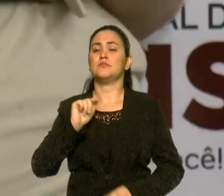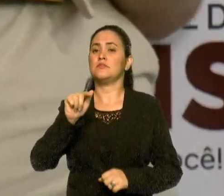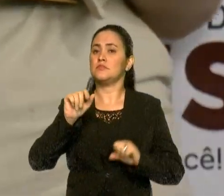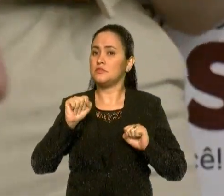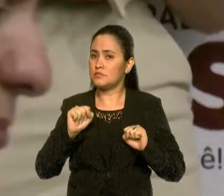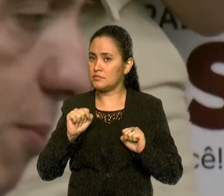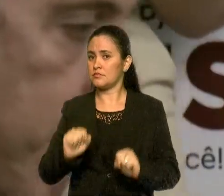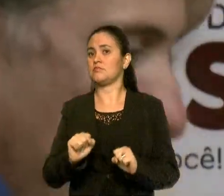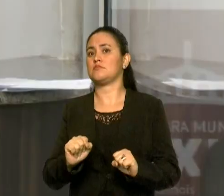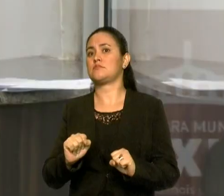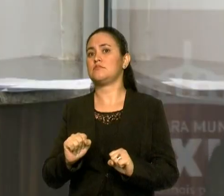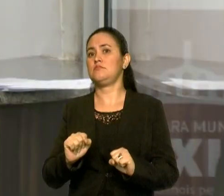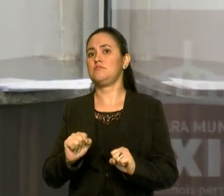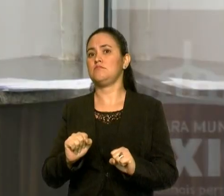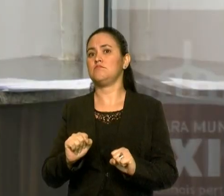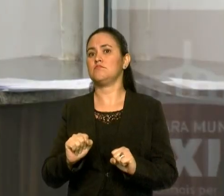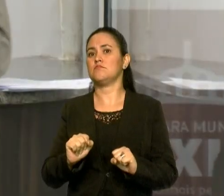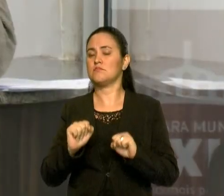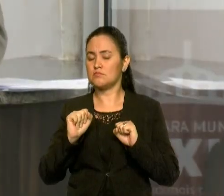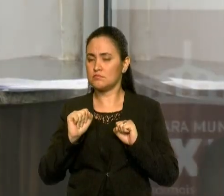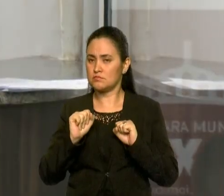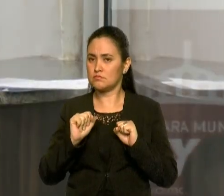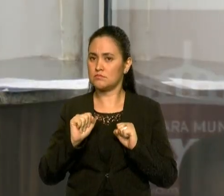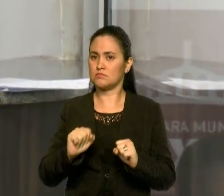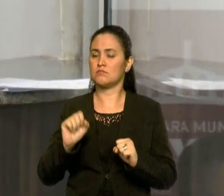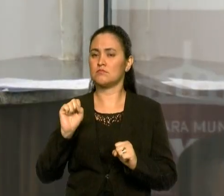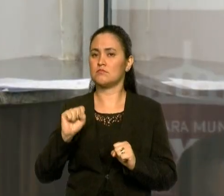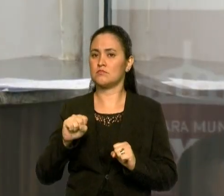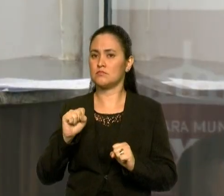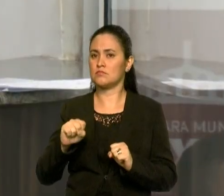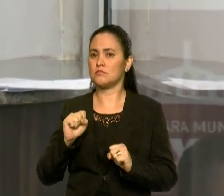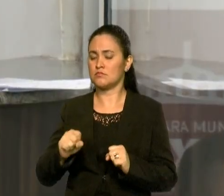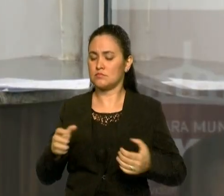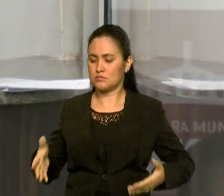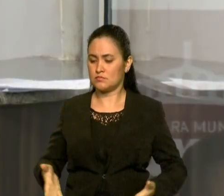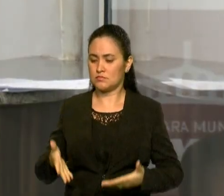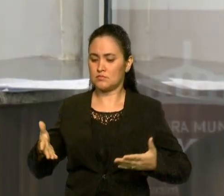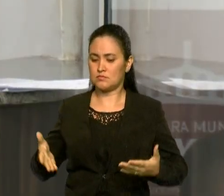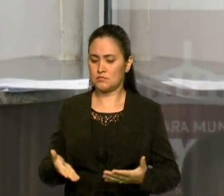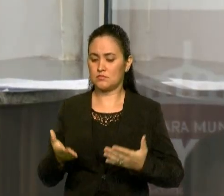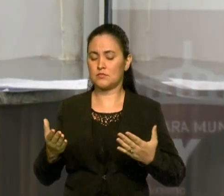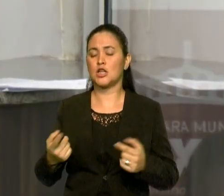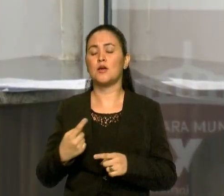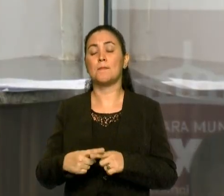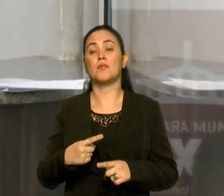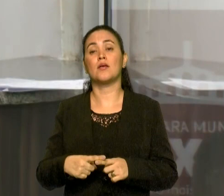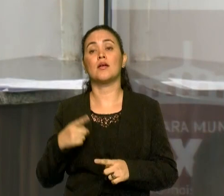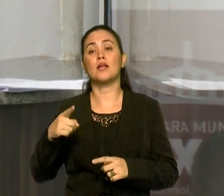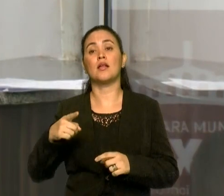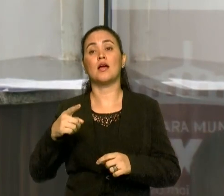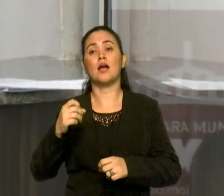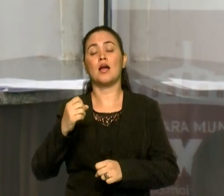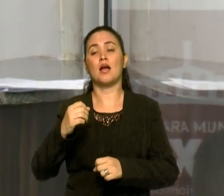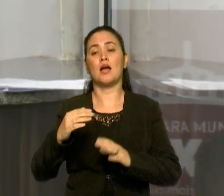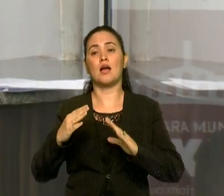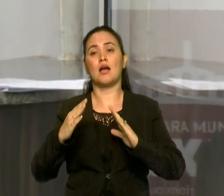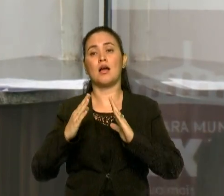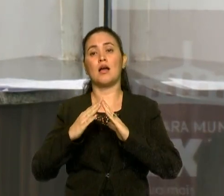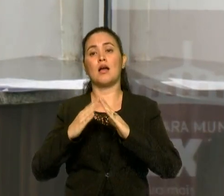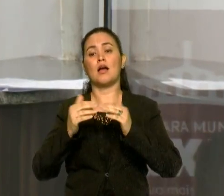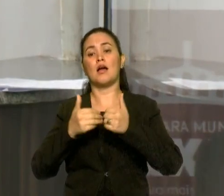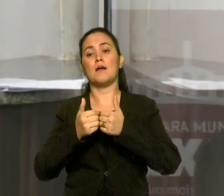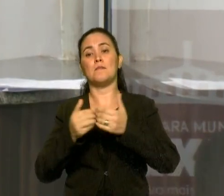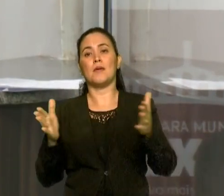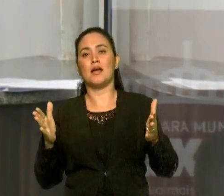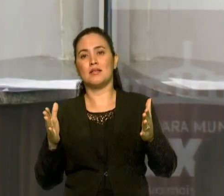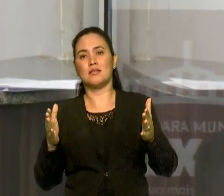você pode e tem sim como engrandecer, porque com aquele prédio reerguido, a gente vai aumentar